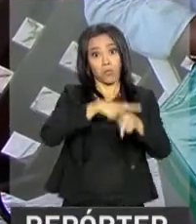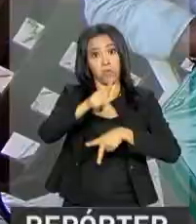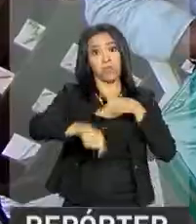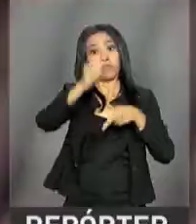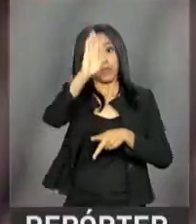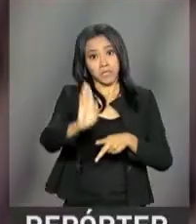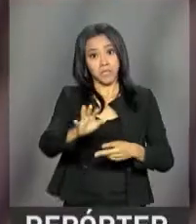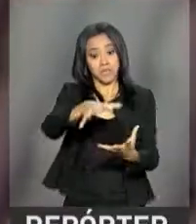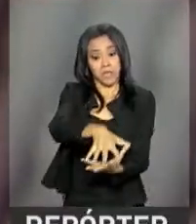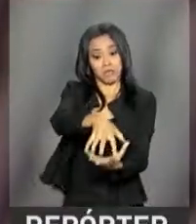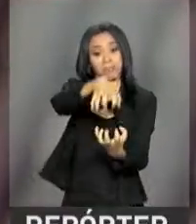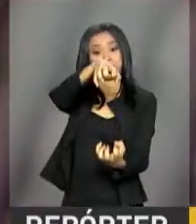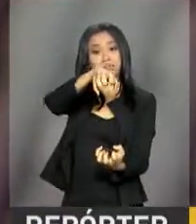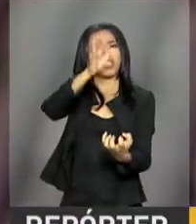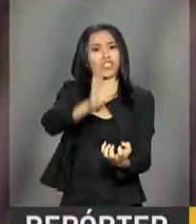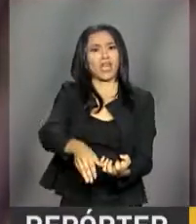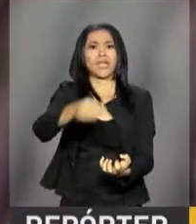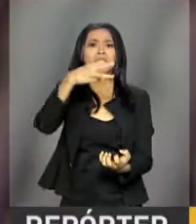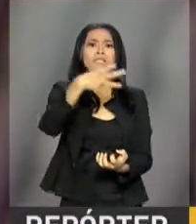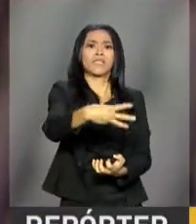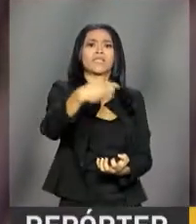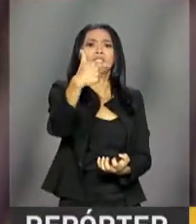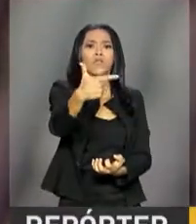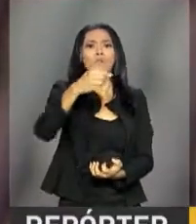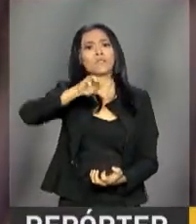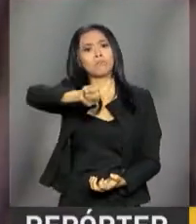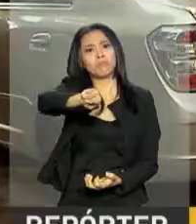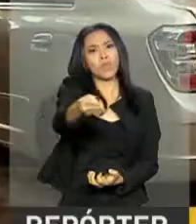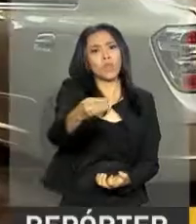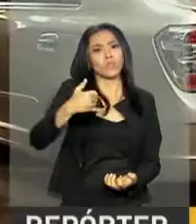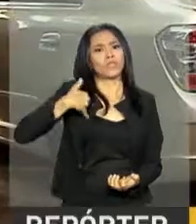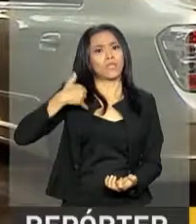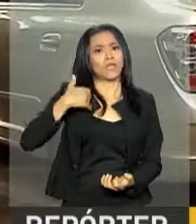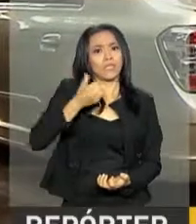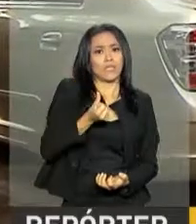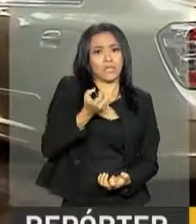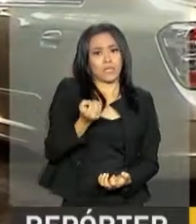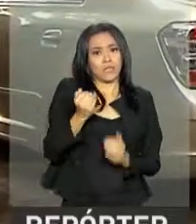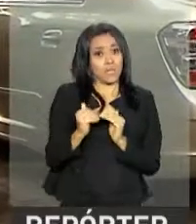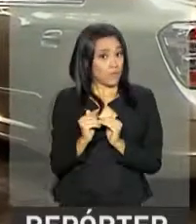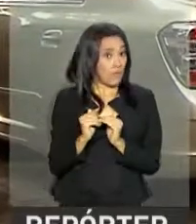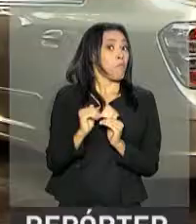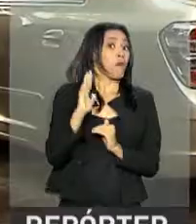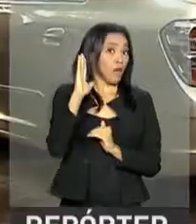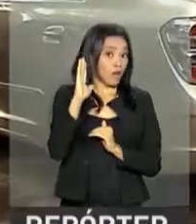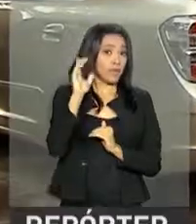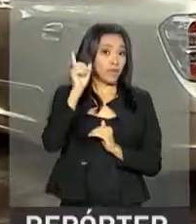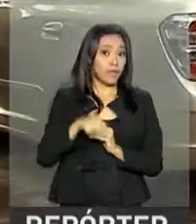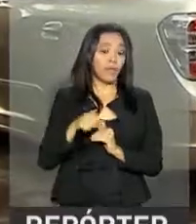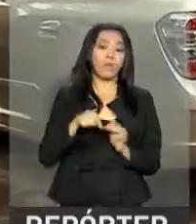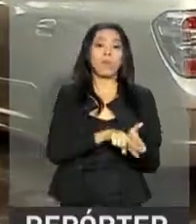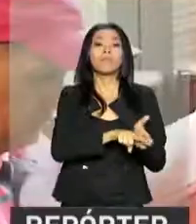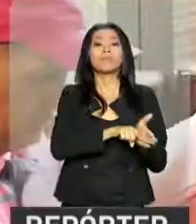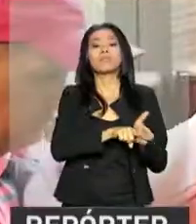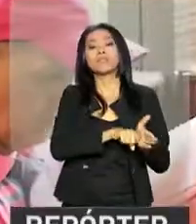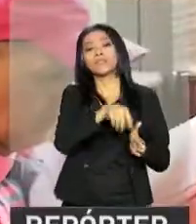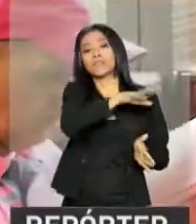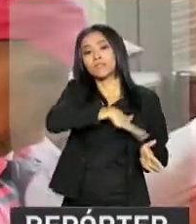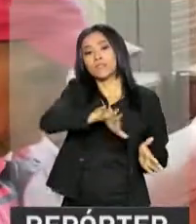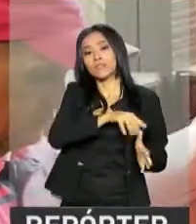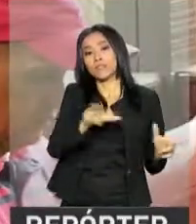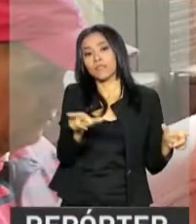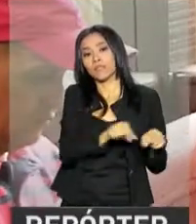velha. Já são 32 milhões de pessoas com 60 anos ou mais, de acordo com dados da PNAD, Pesquisa por Amostra